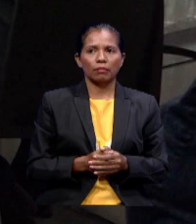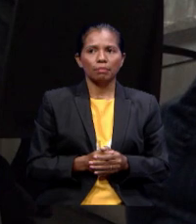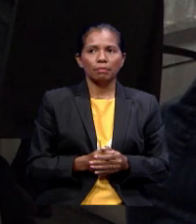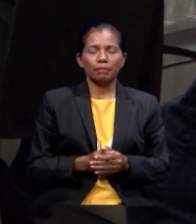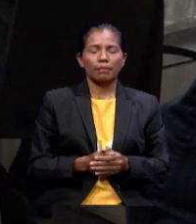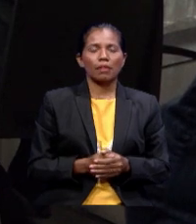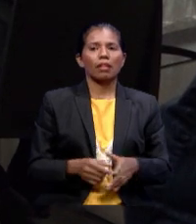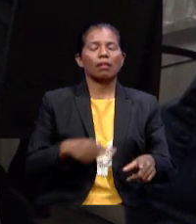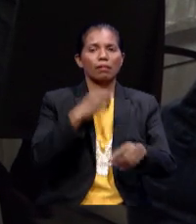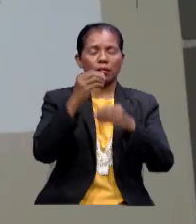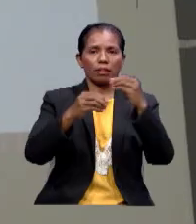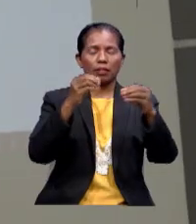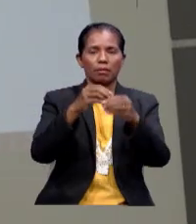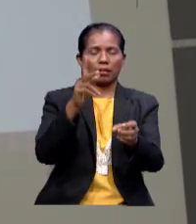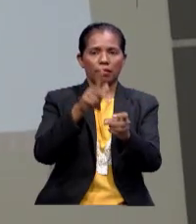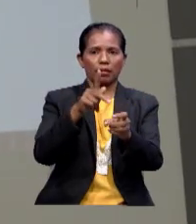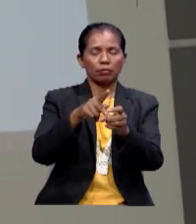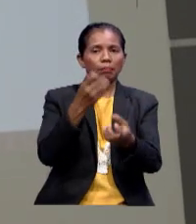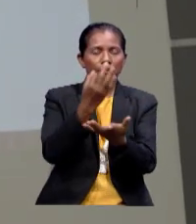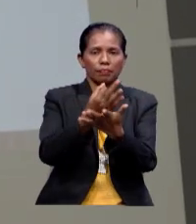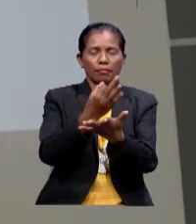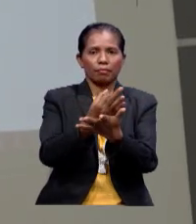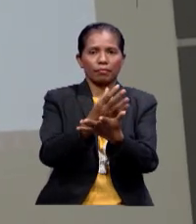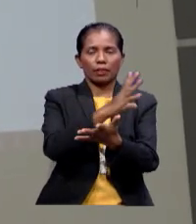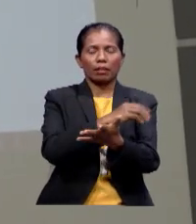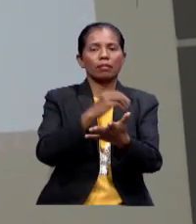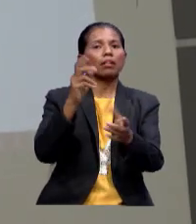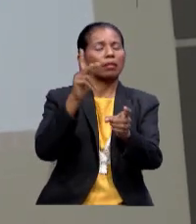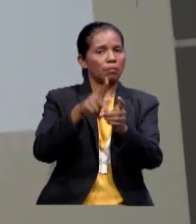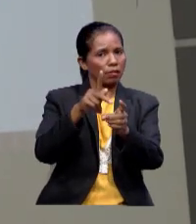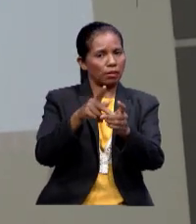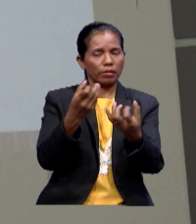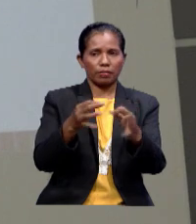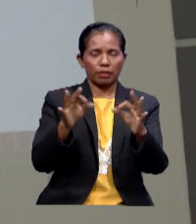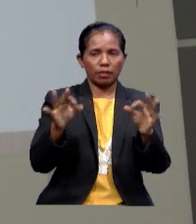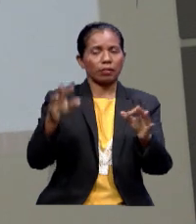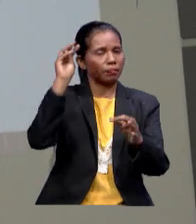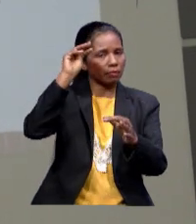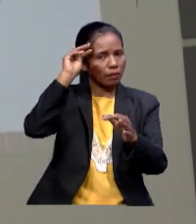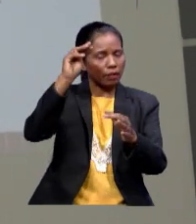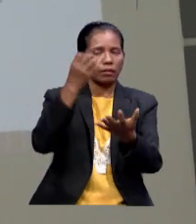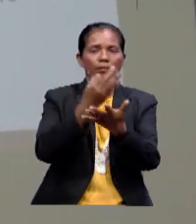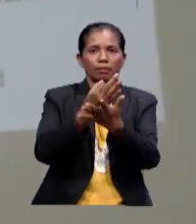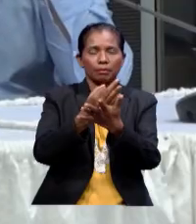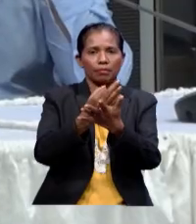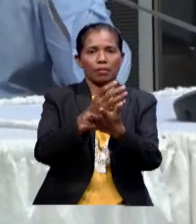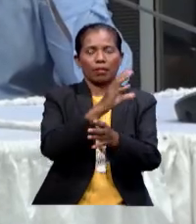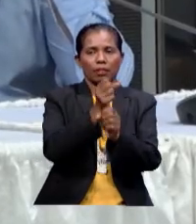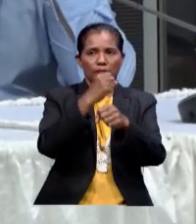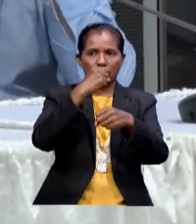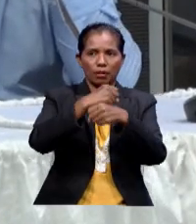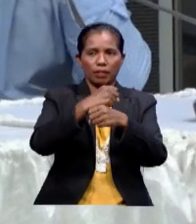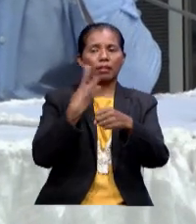Aspecto da falha do seu fiscal, não é? Mas financia o seu fundo minério. Canal ministro das Finanças, mas há um lugar para que há um.